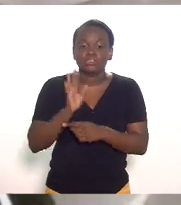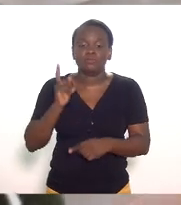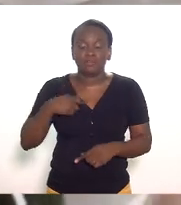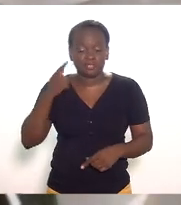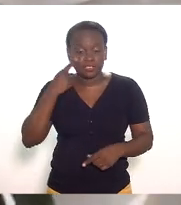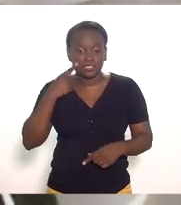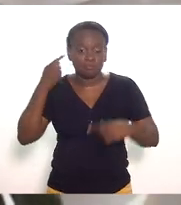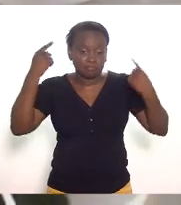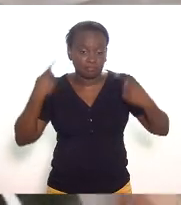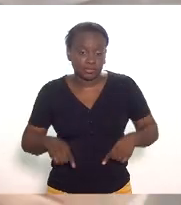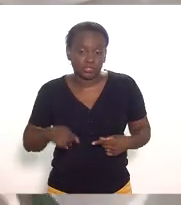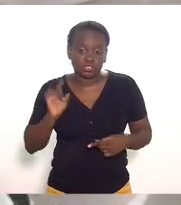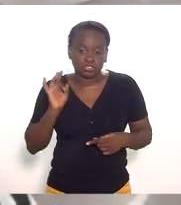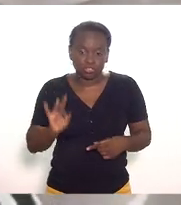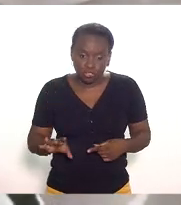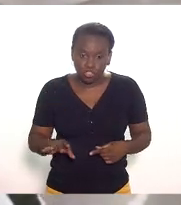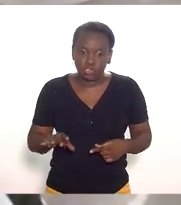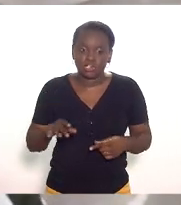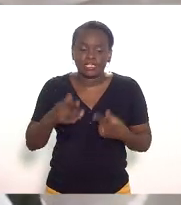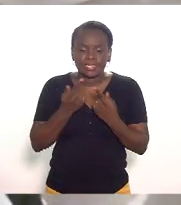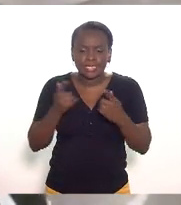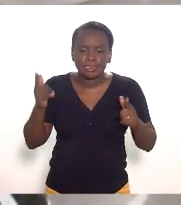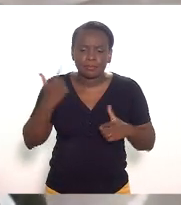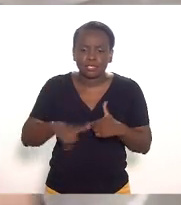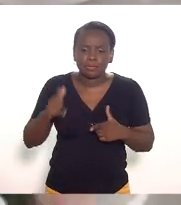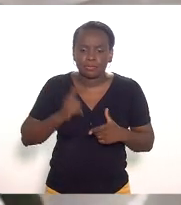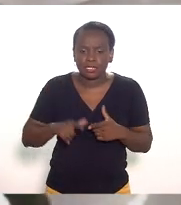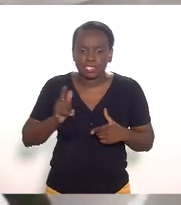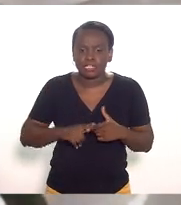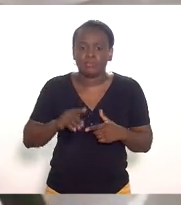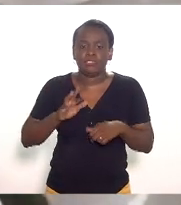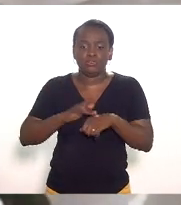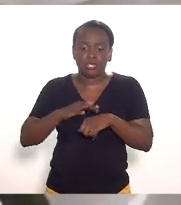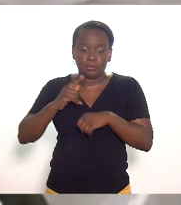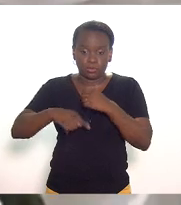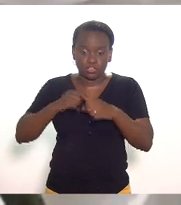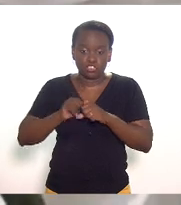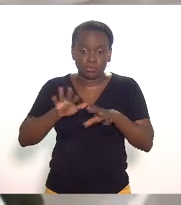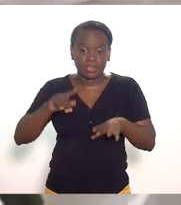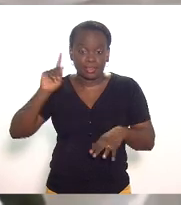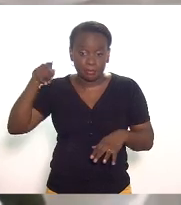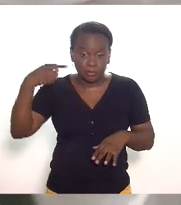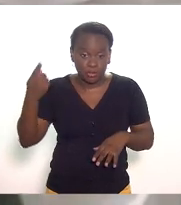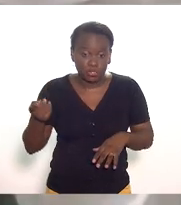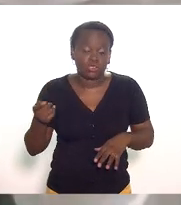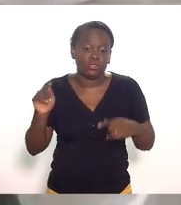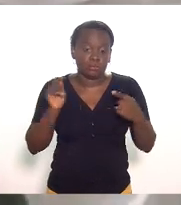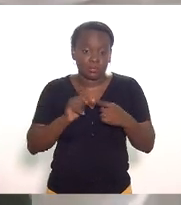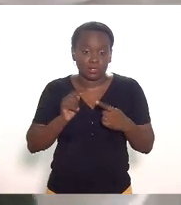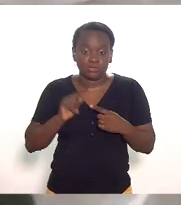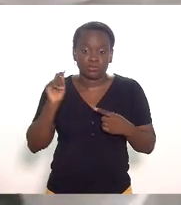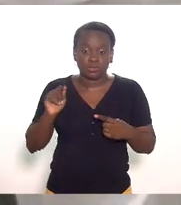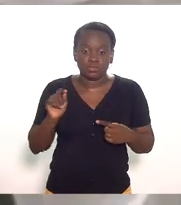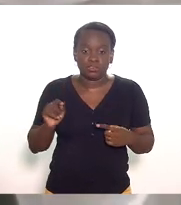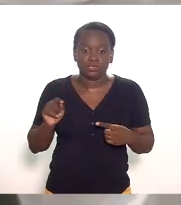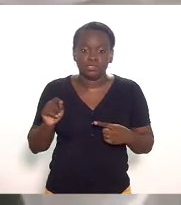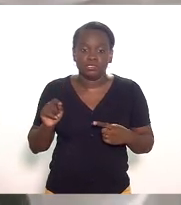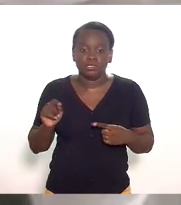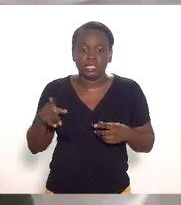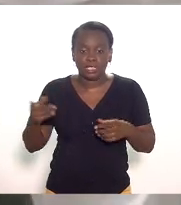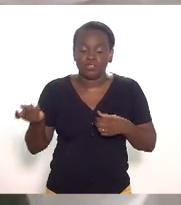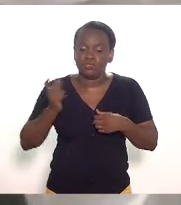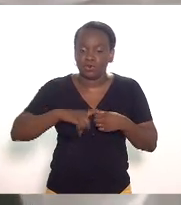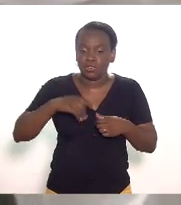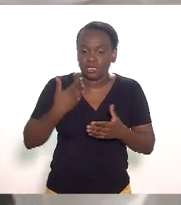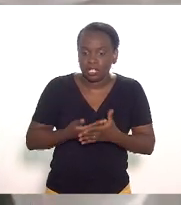enfrentar não só o grave problema do pós-pandemia, no que se refere à questão do retorno